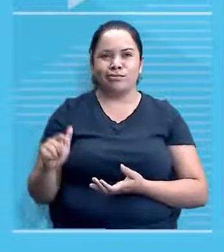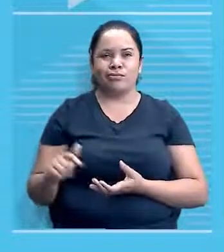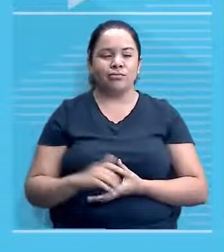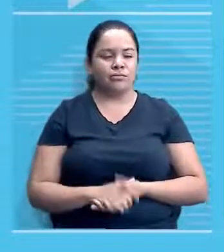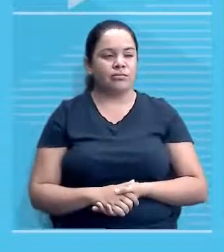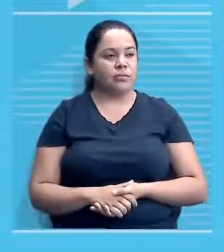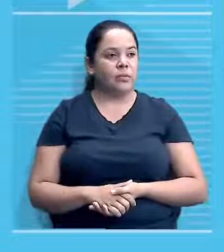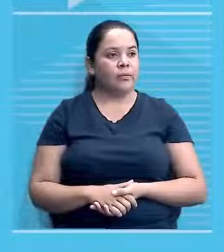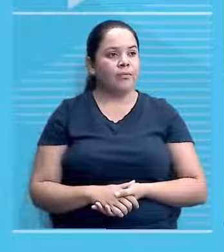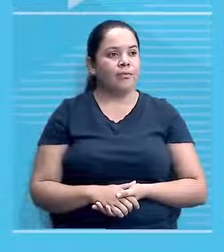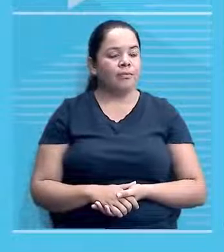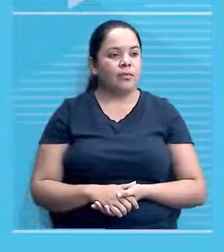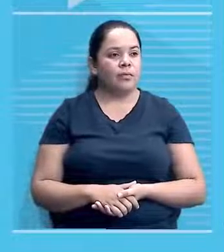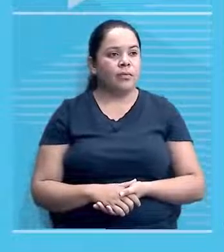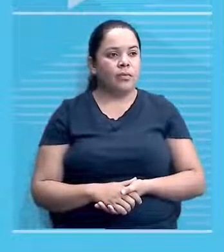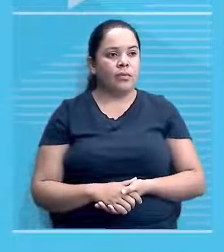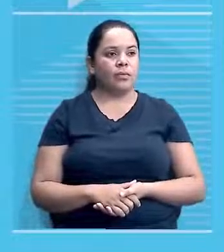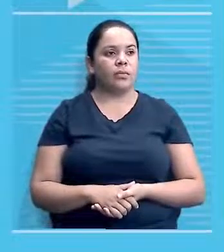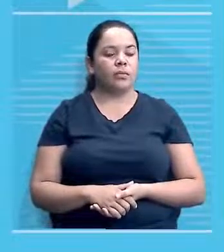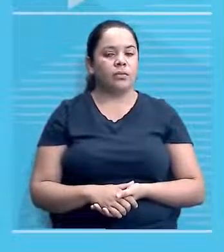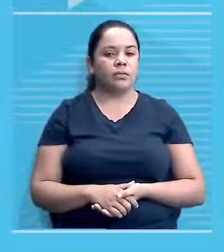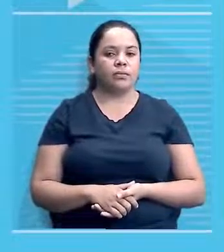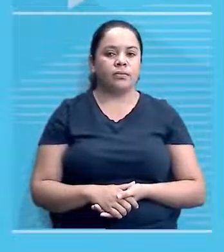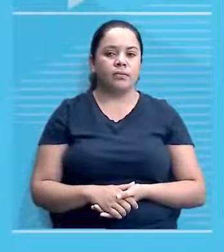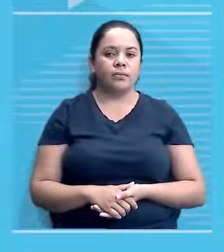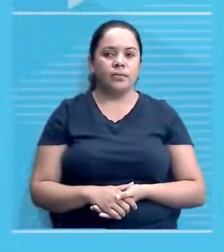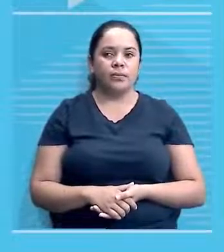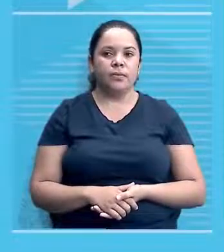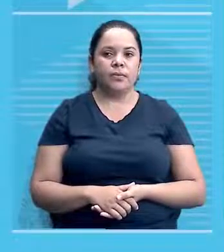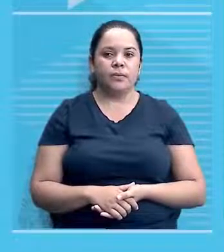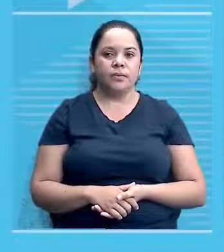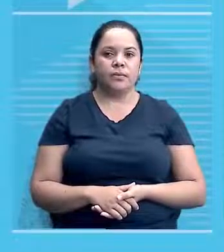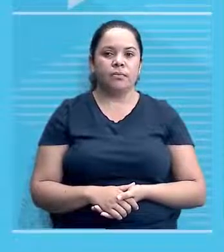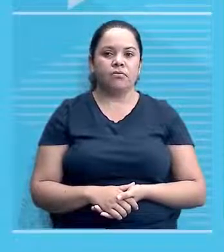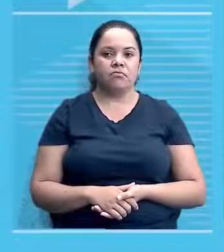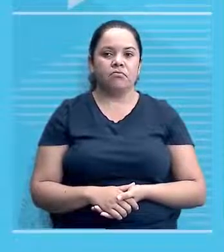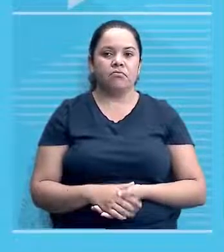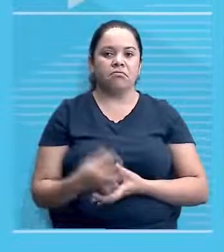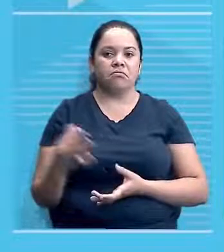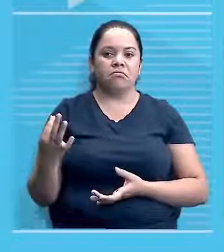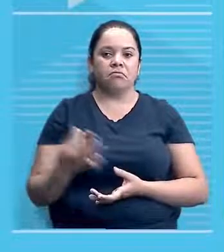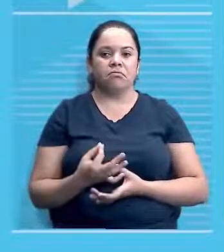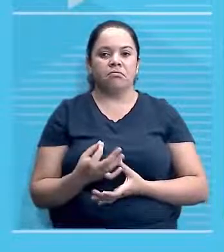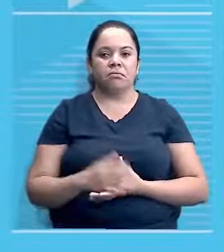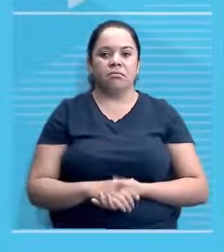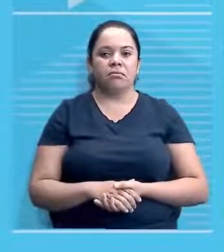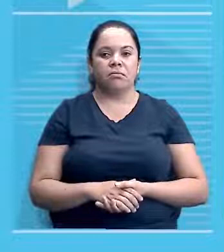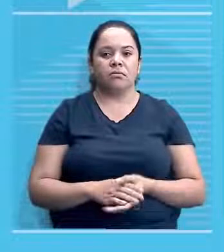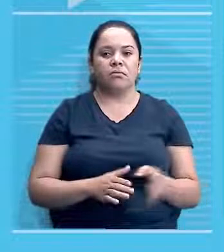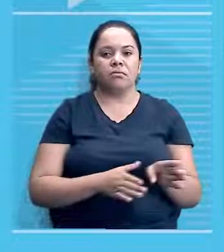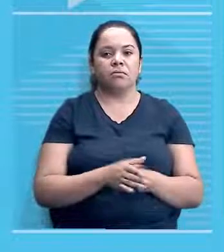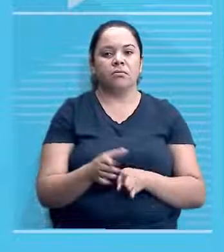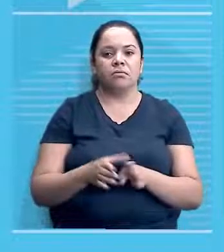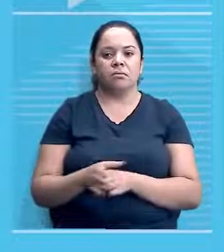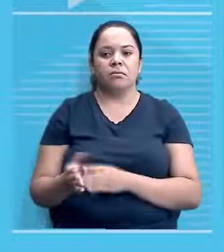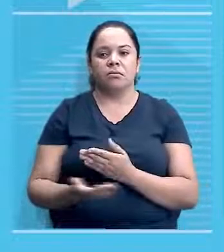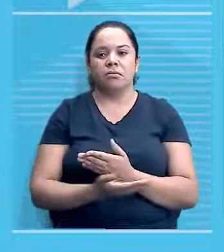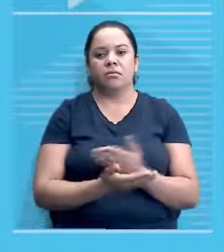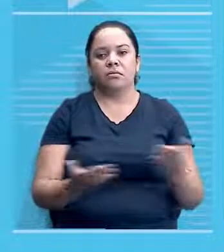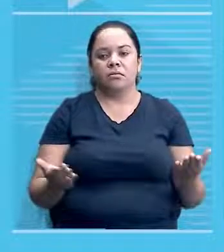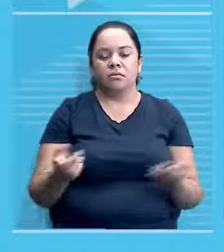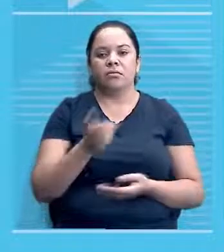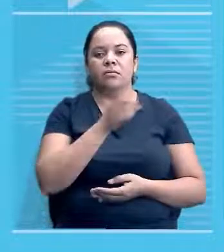então é o seguinte tá aí carpa em dia é uma lição incrível eu recomendo a galera aí da primeira